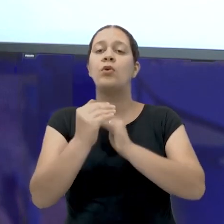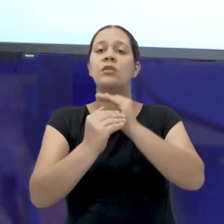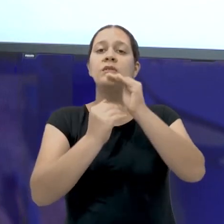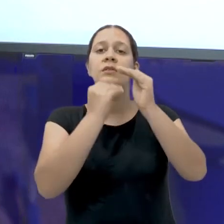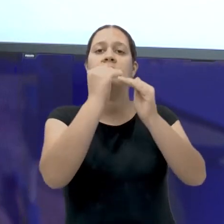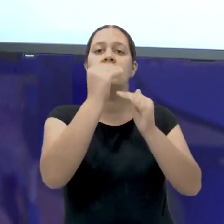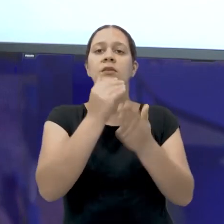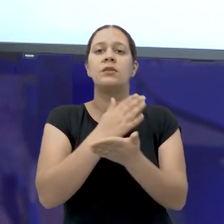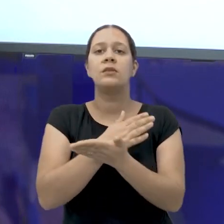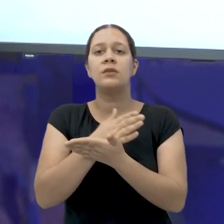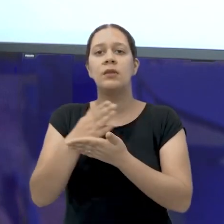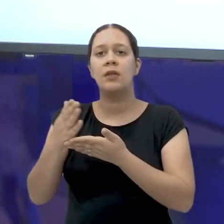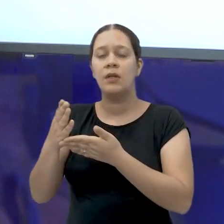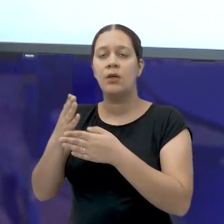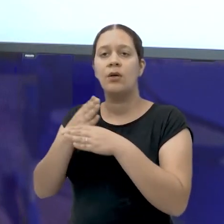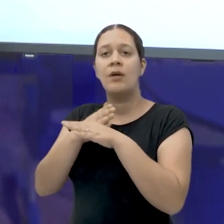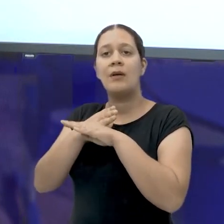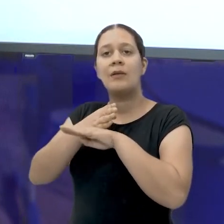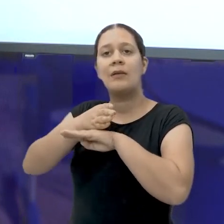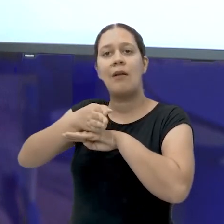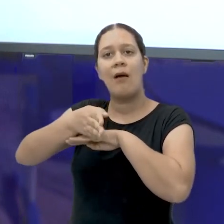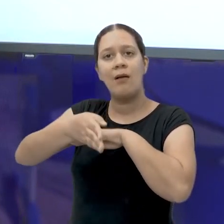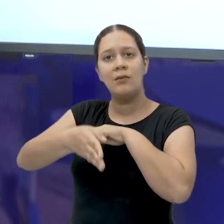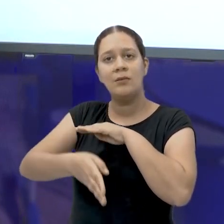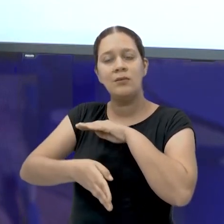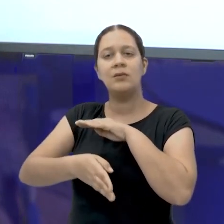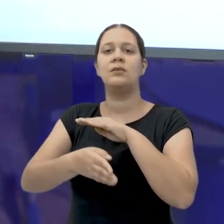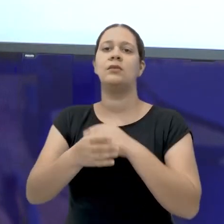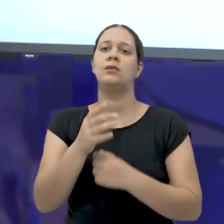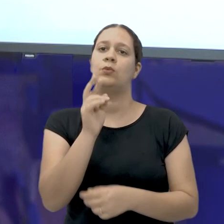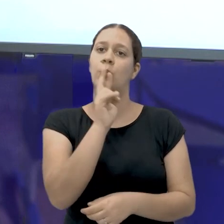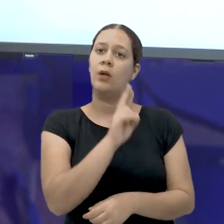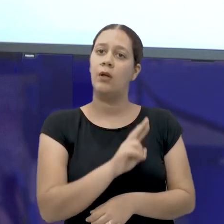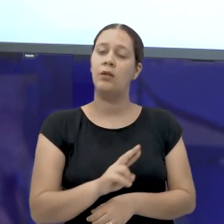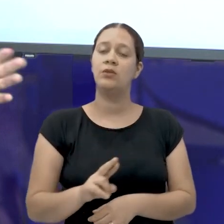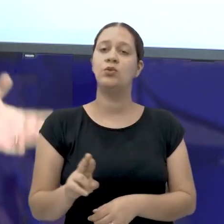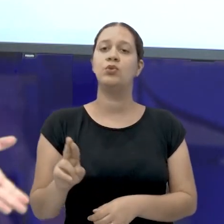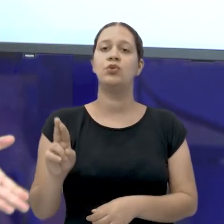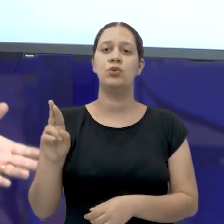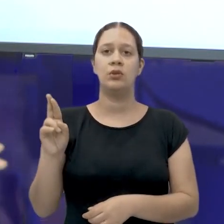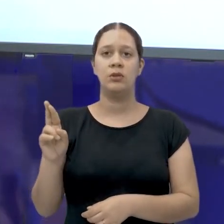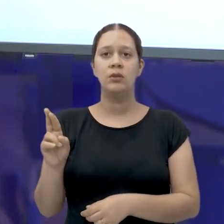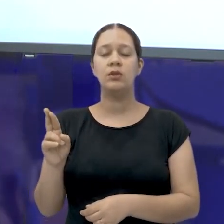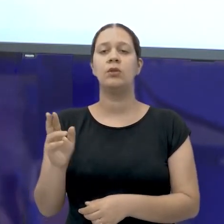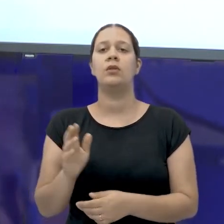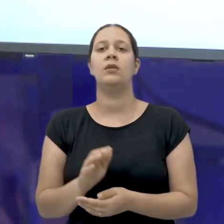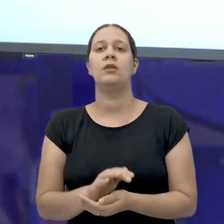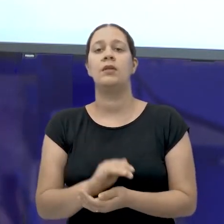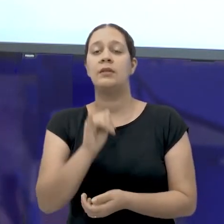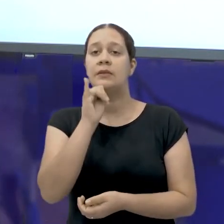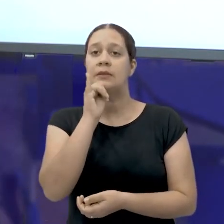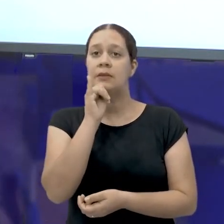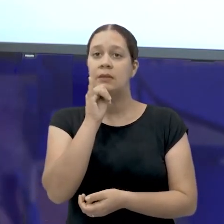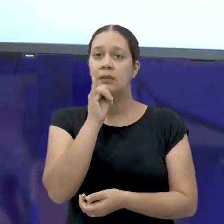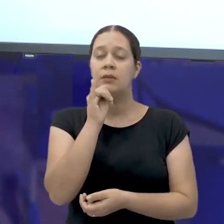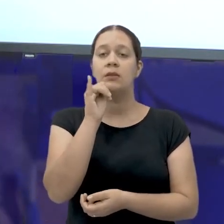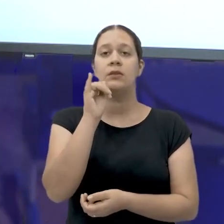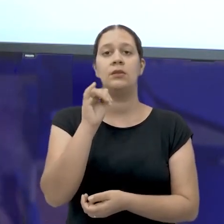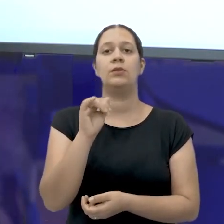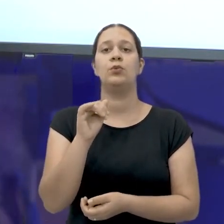início, de entrada numa determinada religião. No cristianismo, por exemplo,